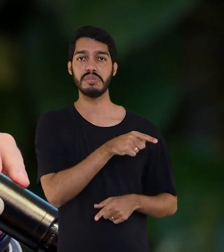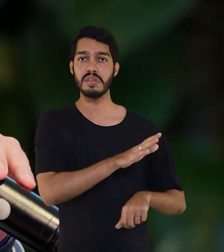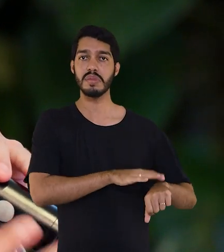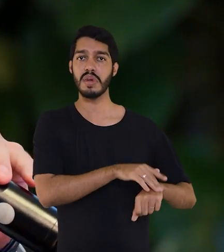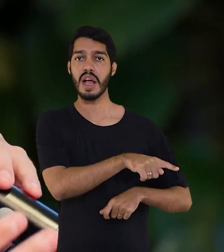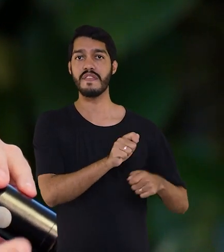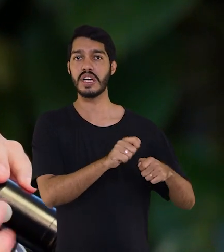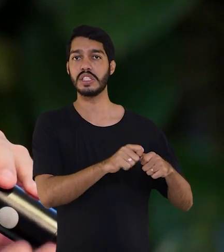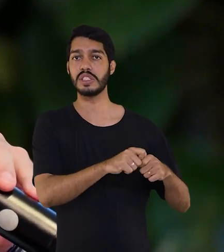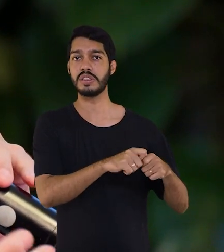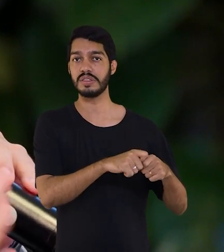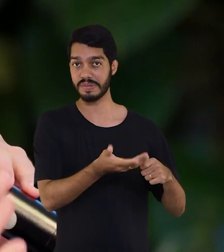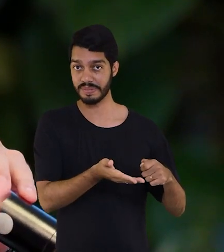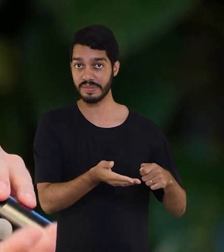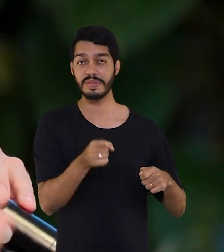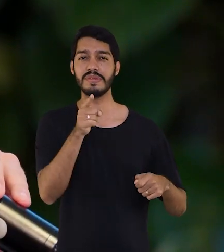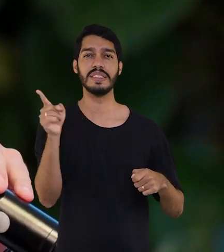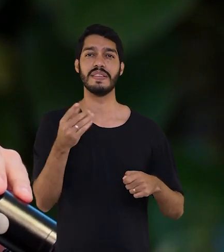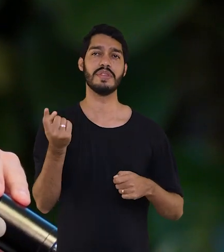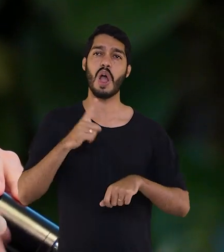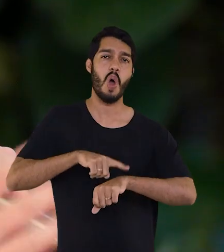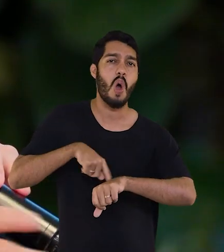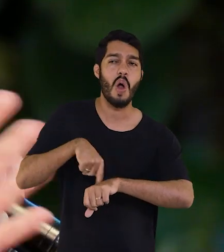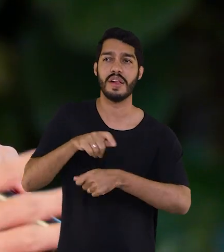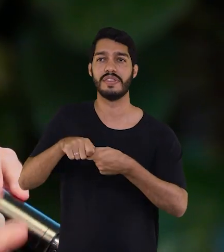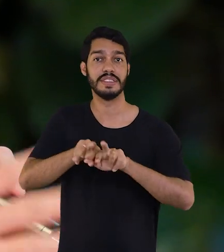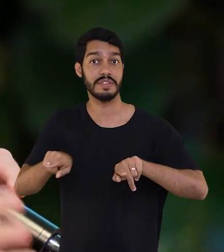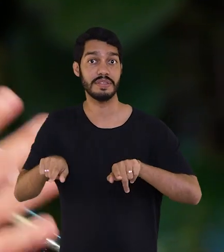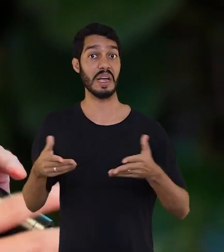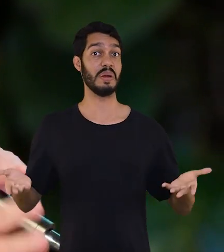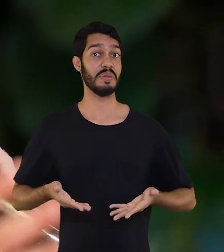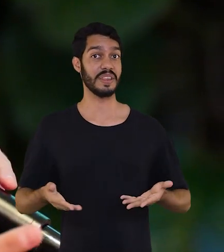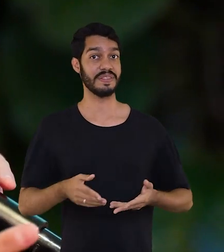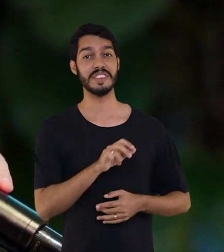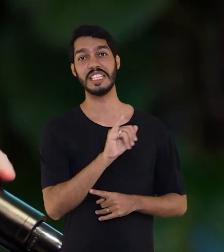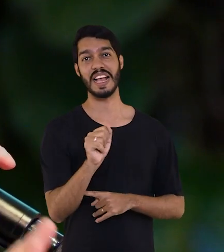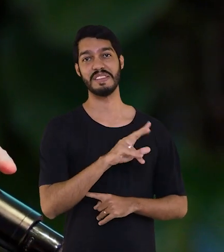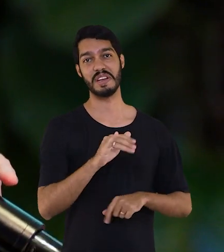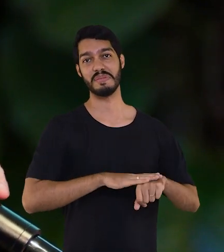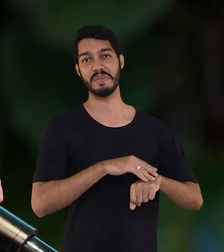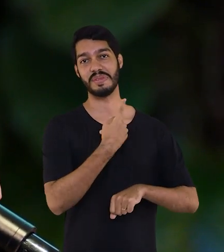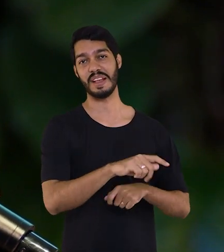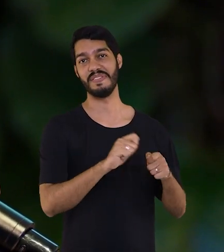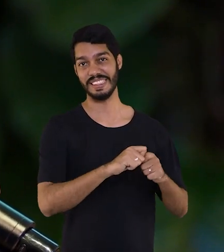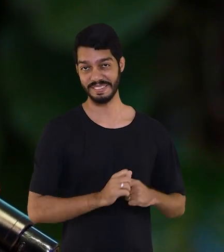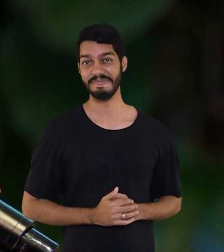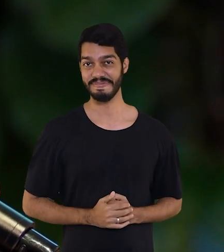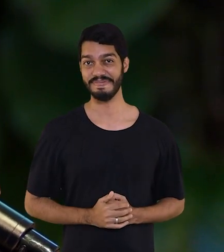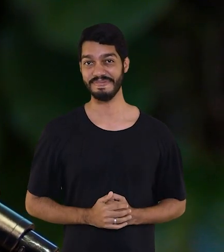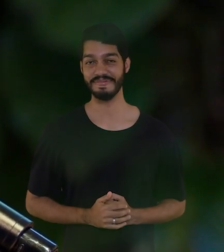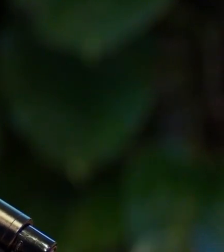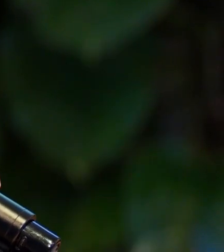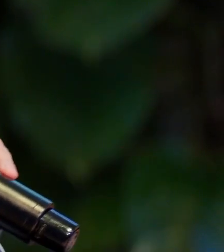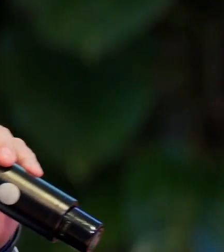vocês e vocês podem usar isso a favor de vocês para potencializar esse tempo. Então, se vocês gastavam ali horas para fazer determinada tarefa, a IA vai fazer isso para vocês,